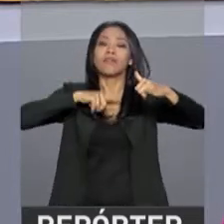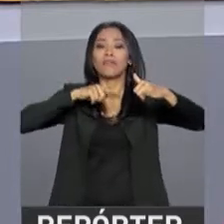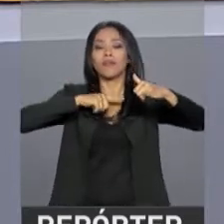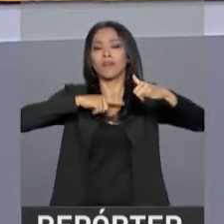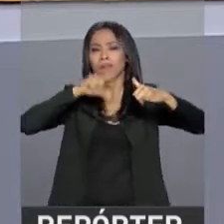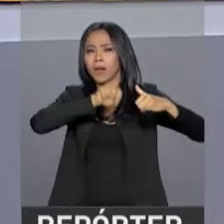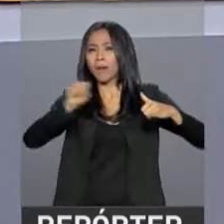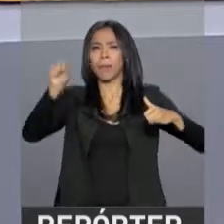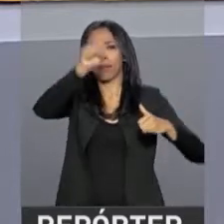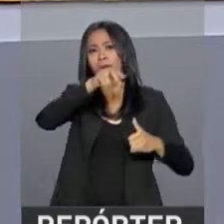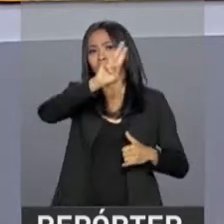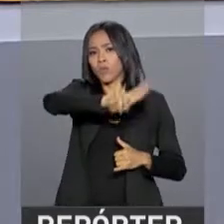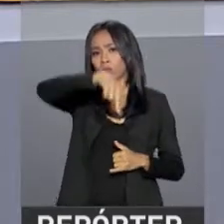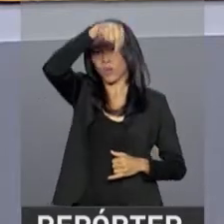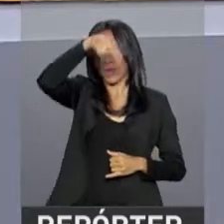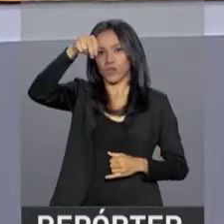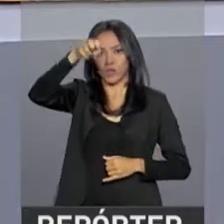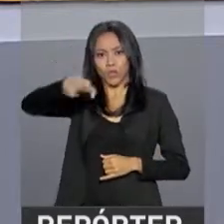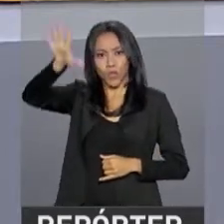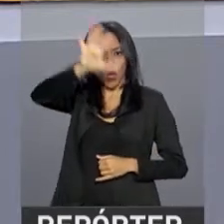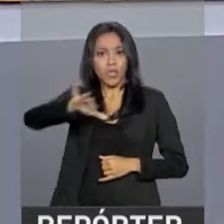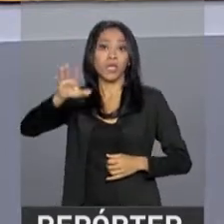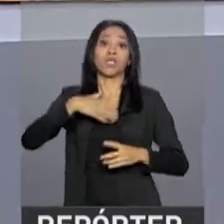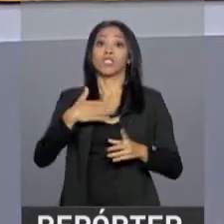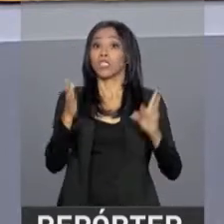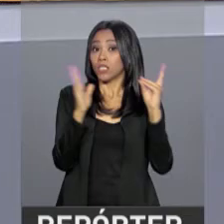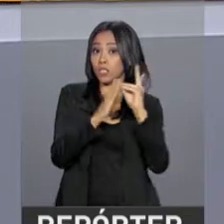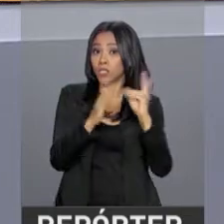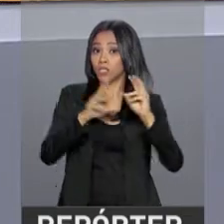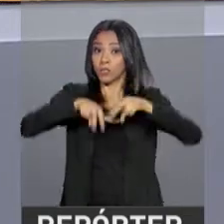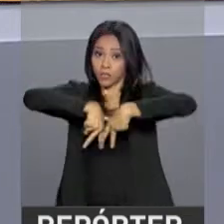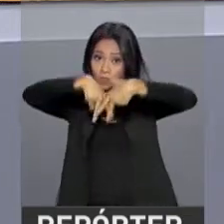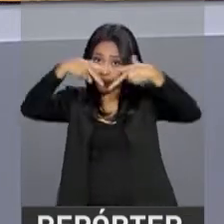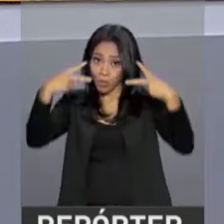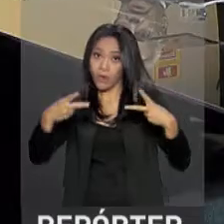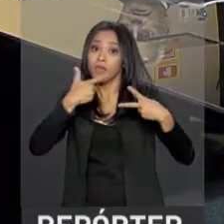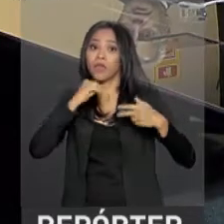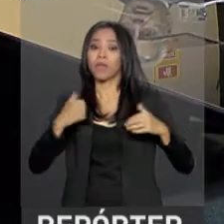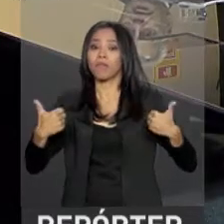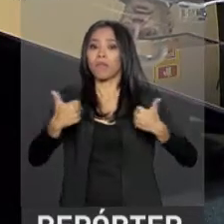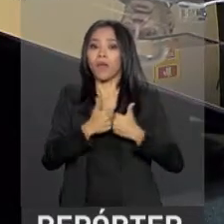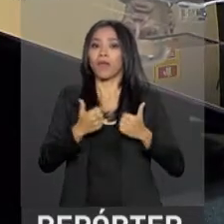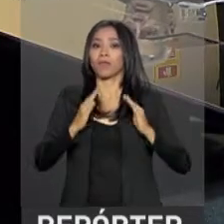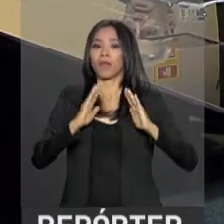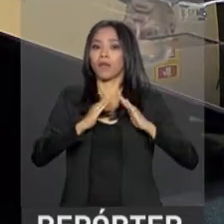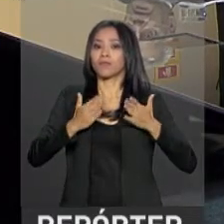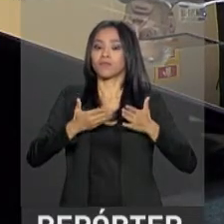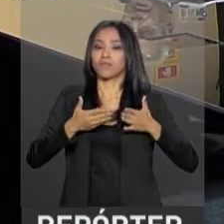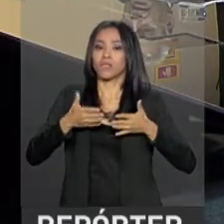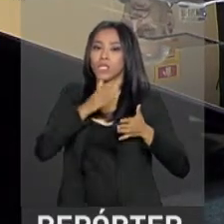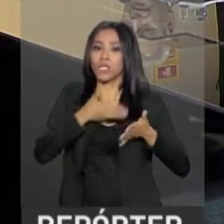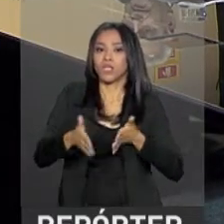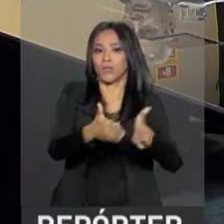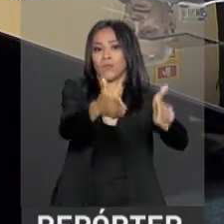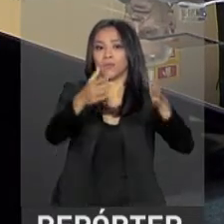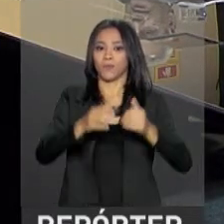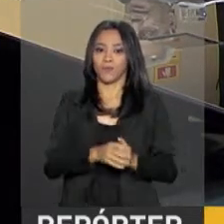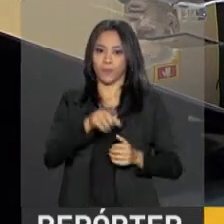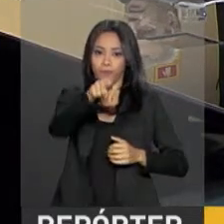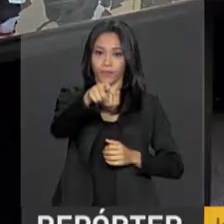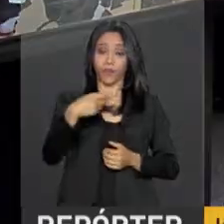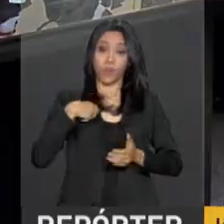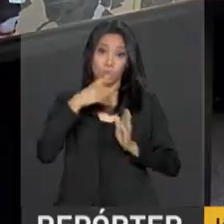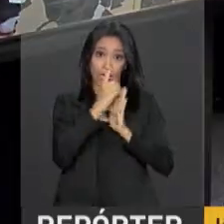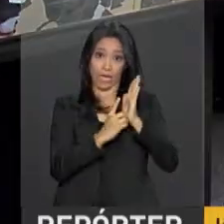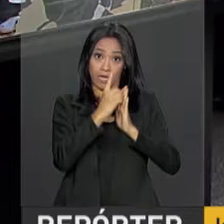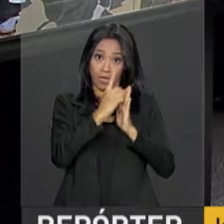norte e nordeste do país, como indígenas, quilombolas e ribeirinhos. O decreto do Ministério de Minas e